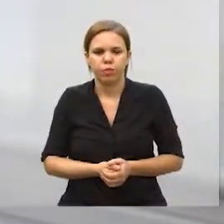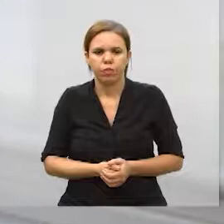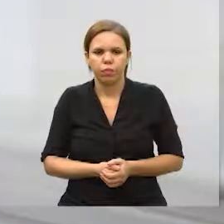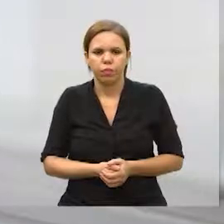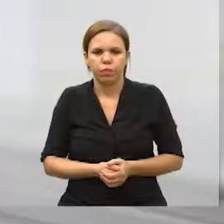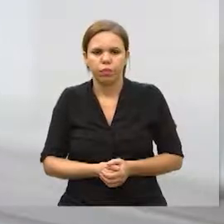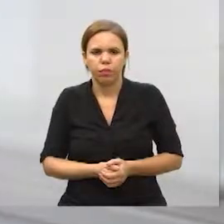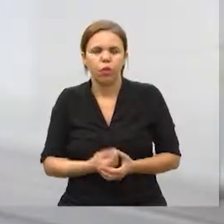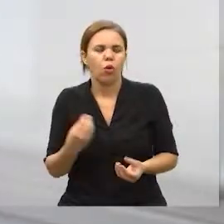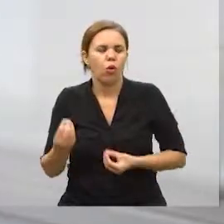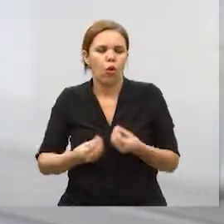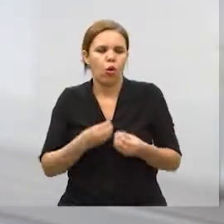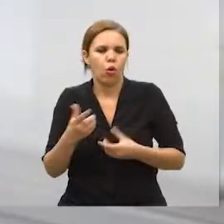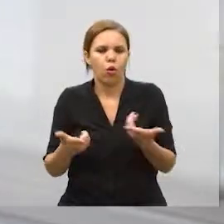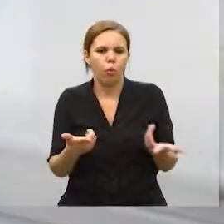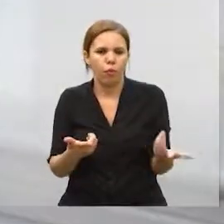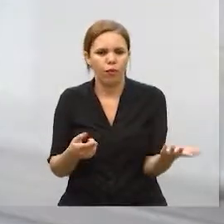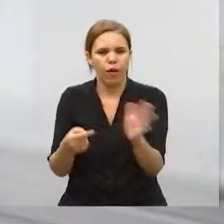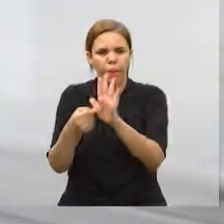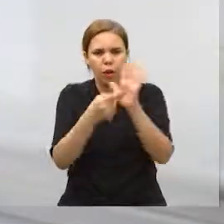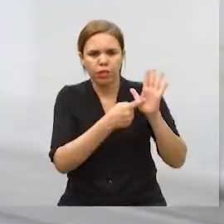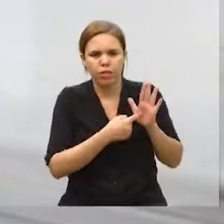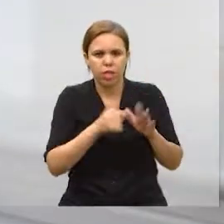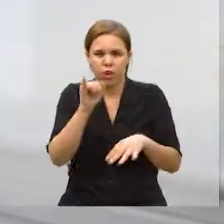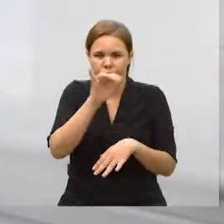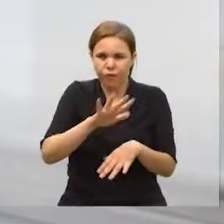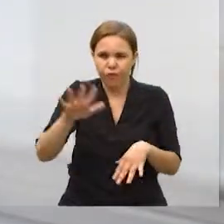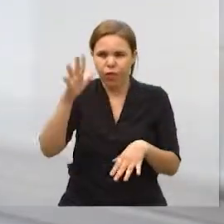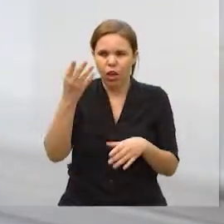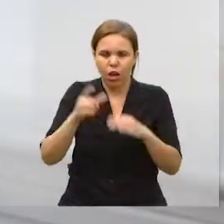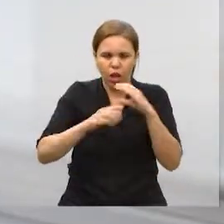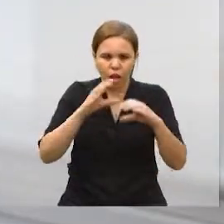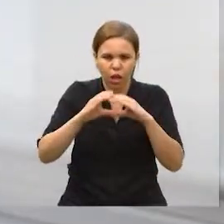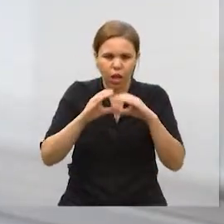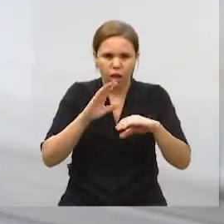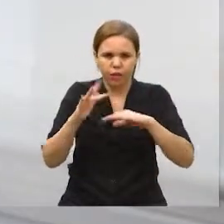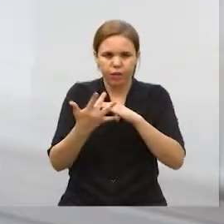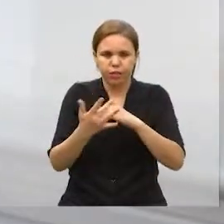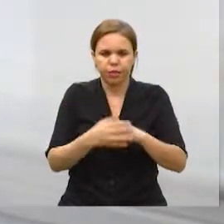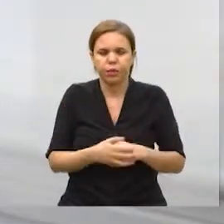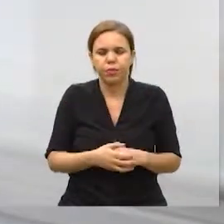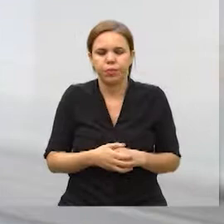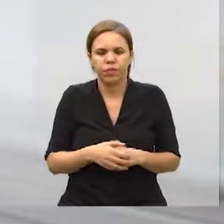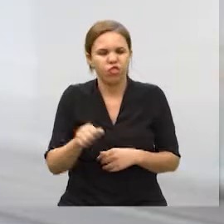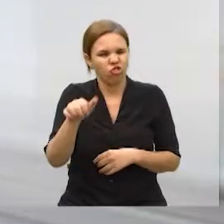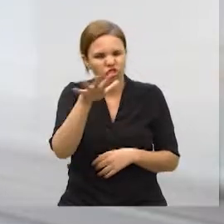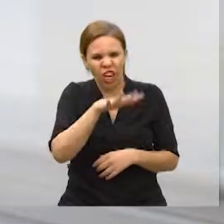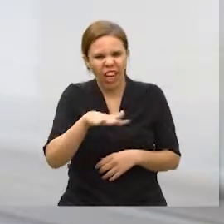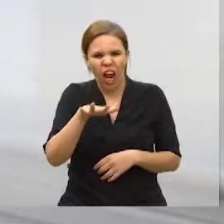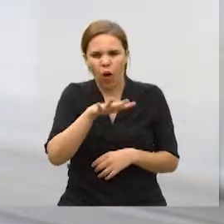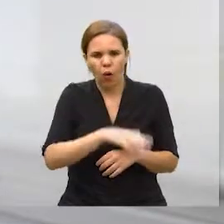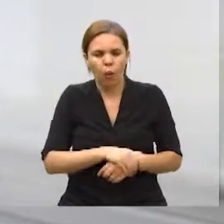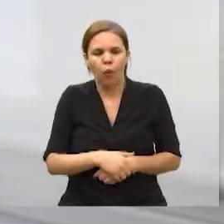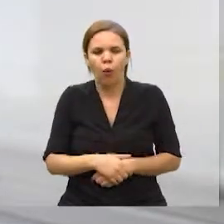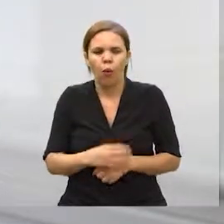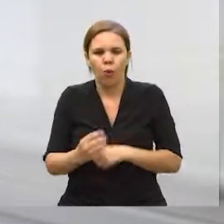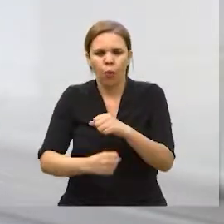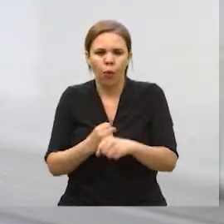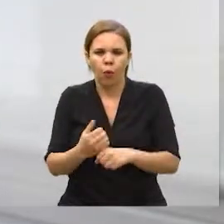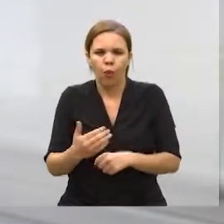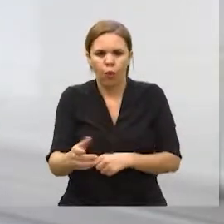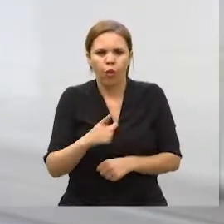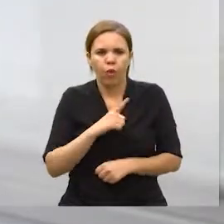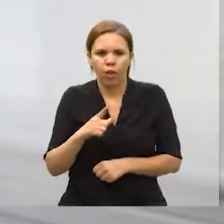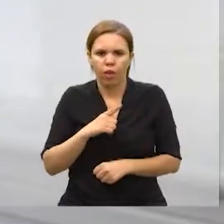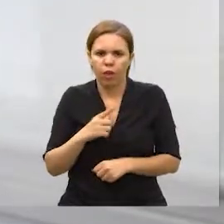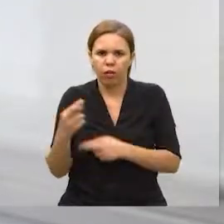na cara do quintal, como é que ela vai trabalhar nessa comunicação nas redes sociais de uma maneira geral. E para o